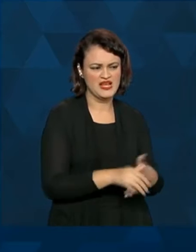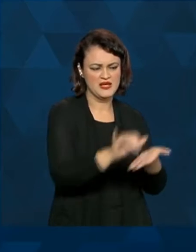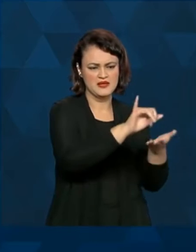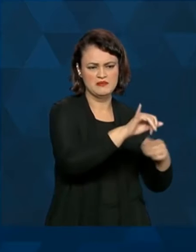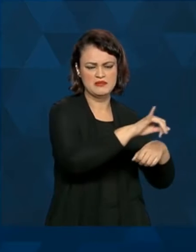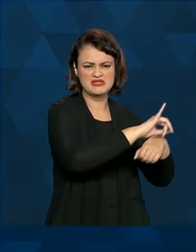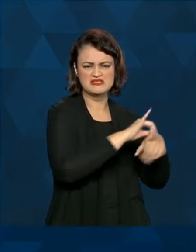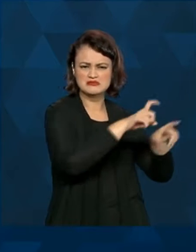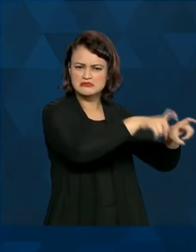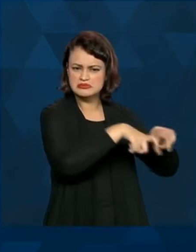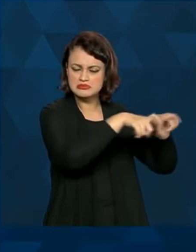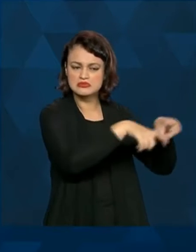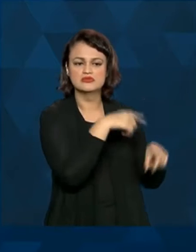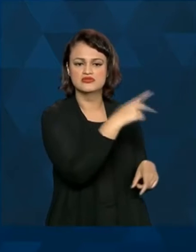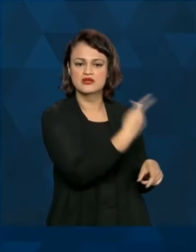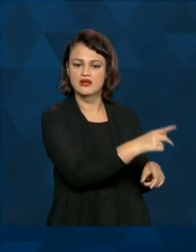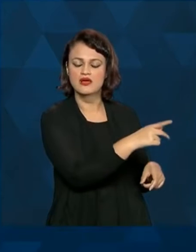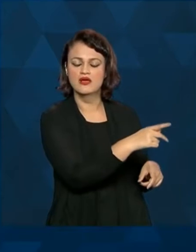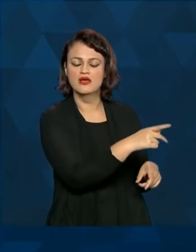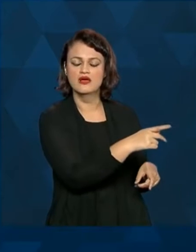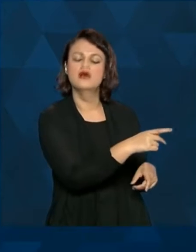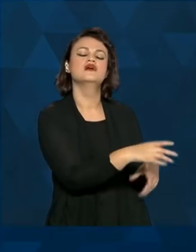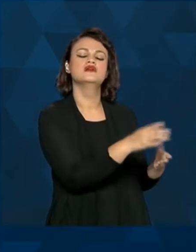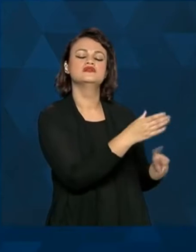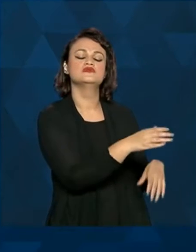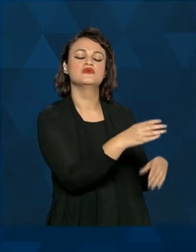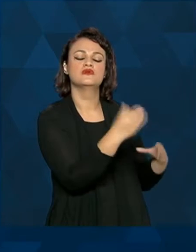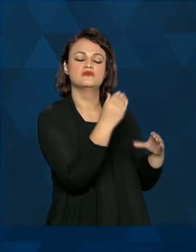interior, foram distribuídos